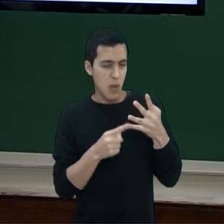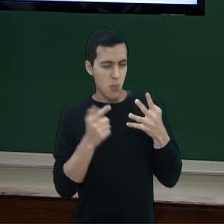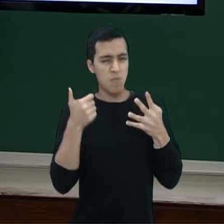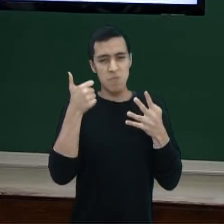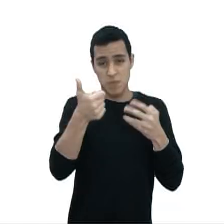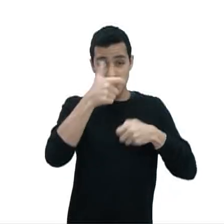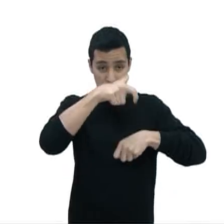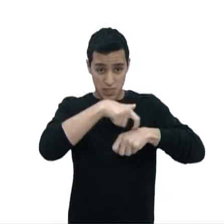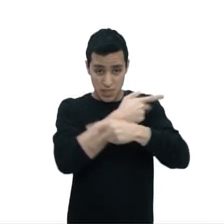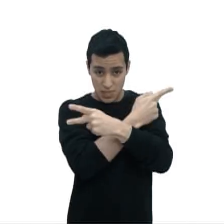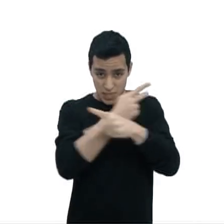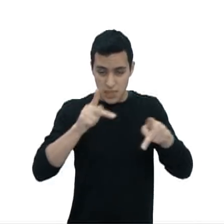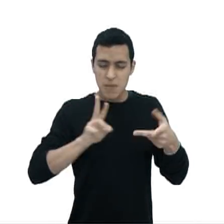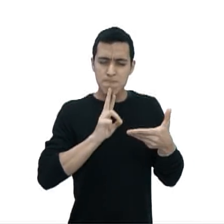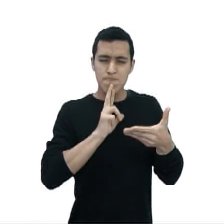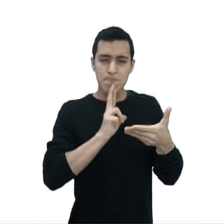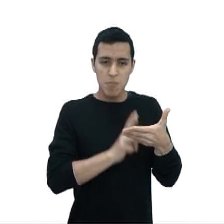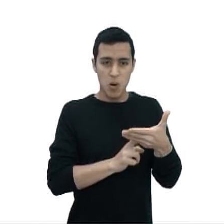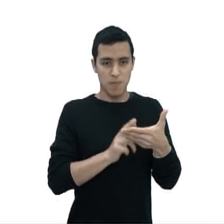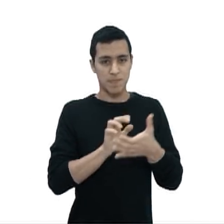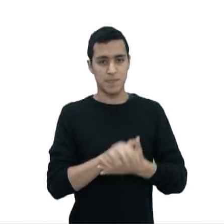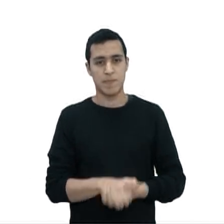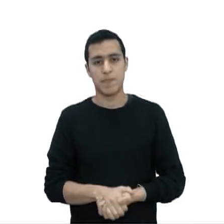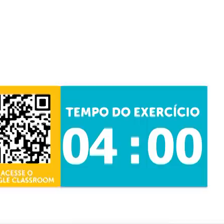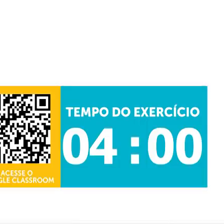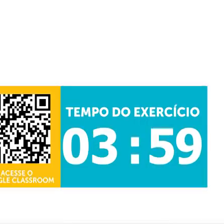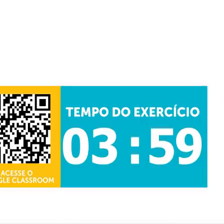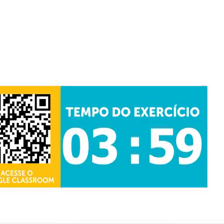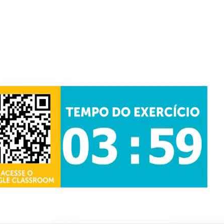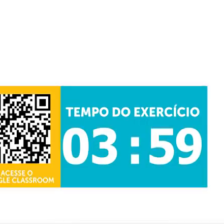Um tempo para vocês fazerem esse exercício.